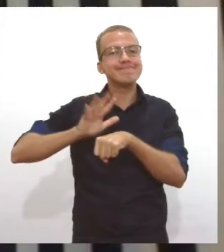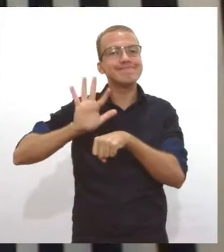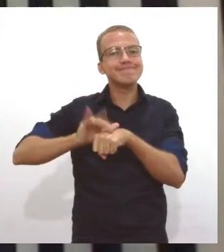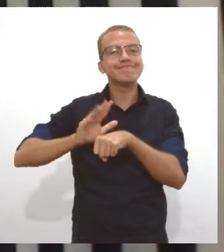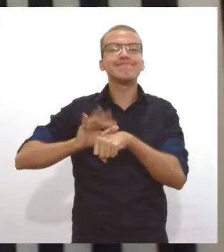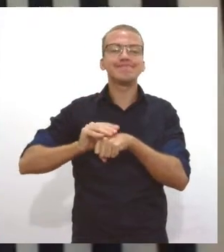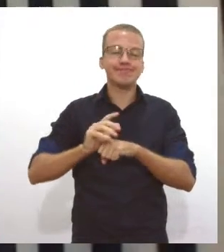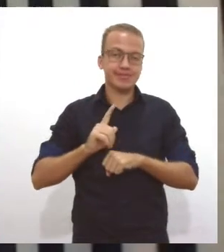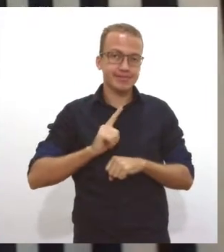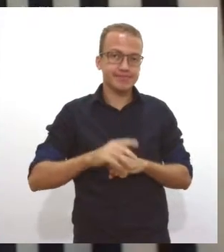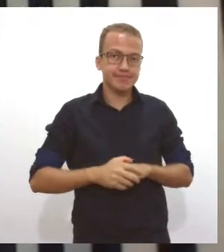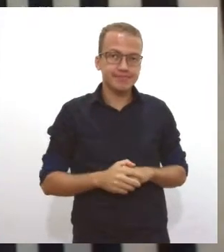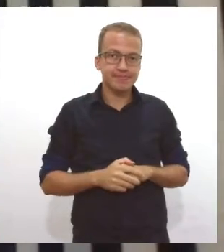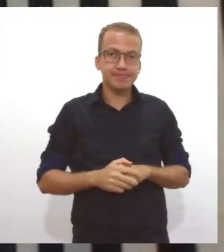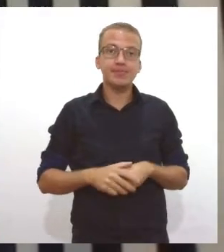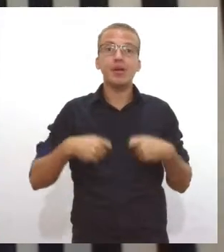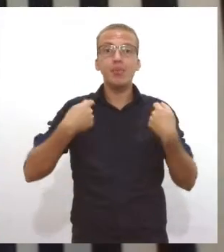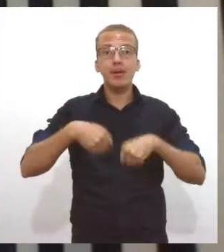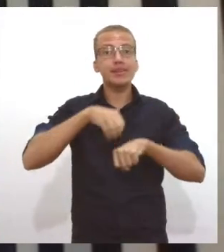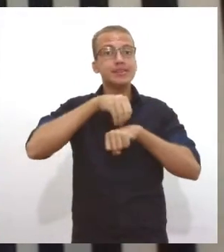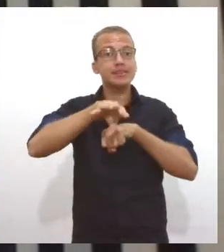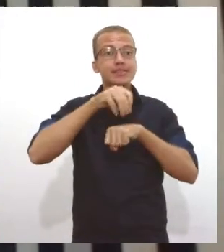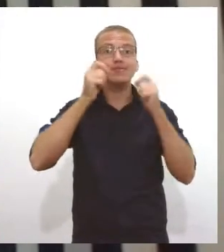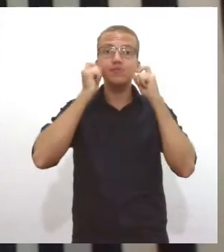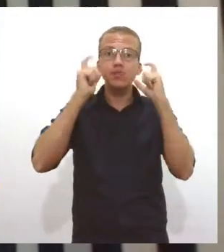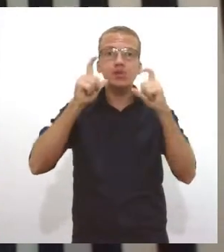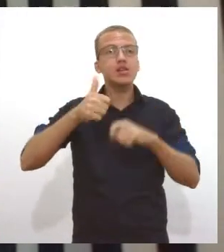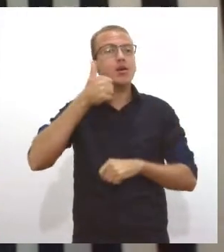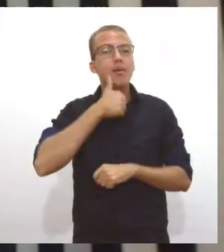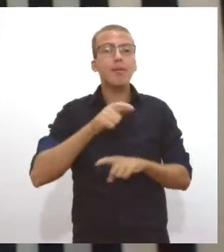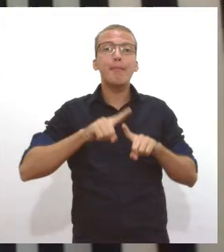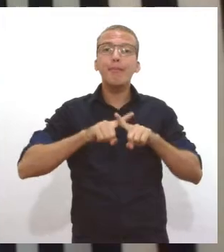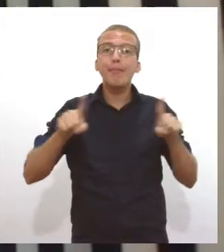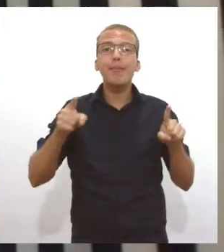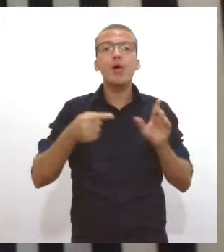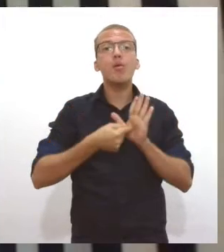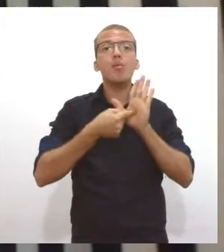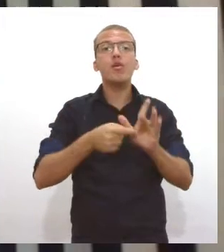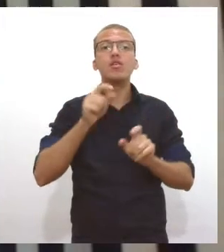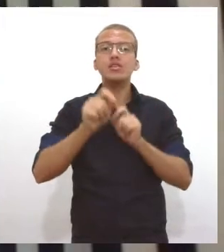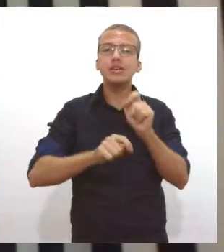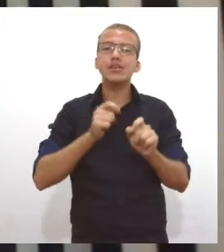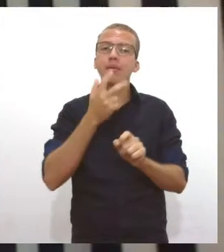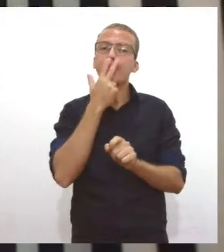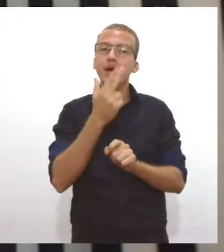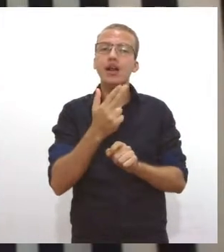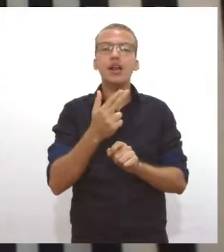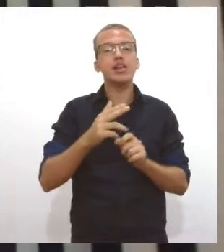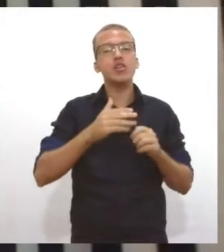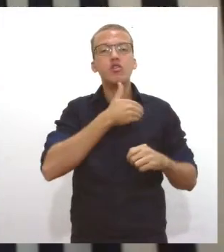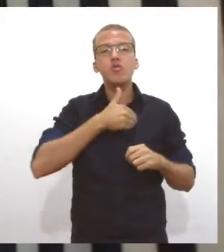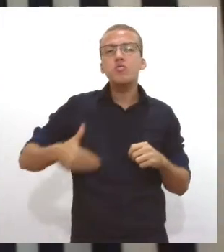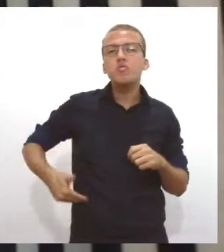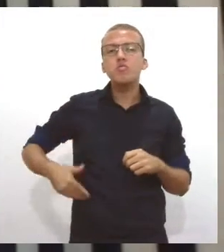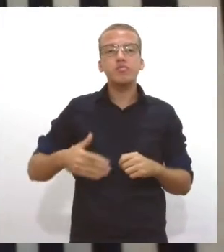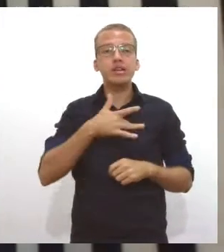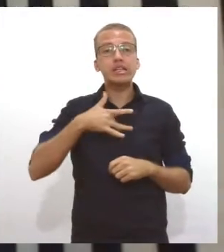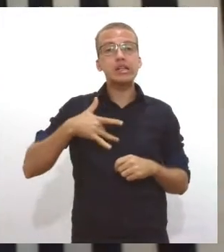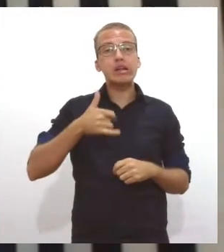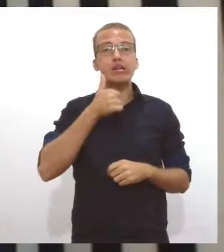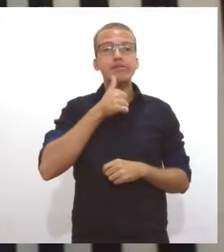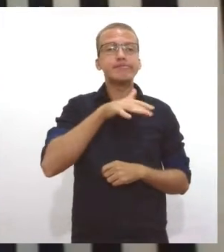mas isso também demonstra uma incompetência do governo de não cuidar da saúde das mulheres porque não se corre o logo